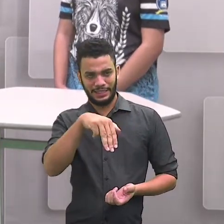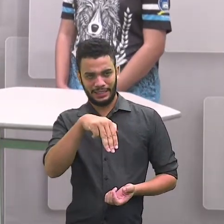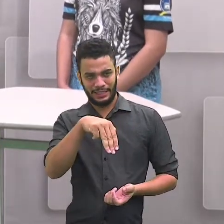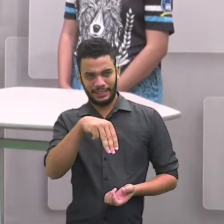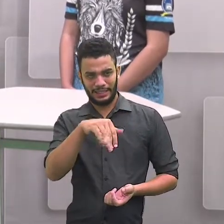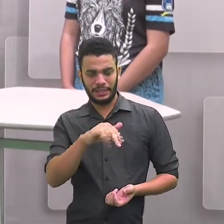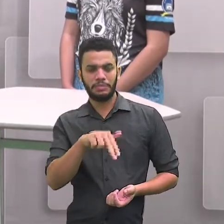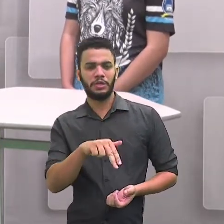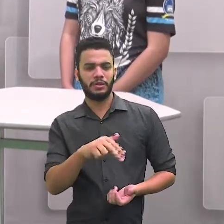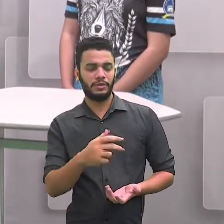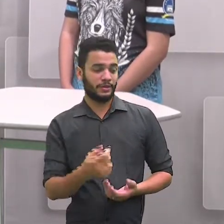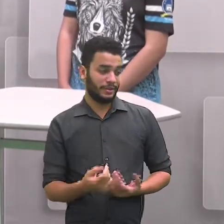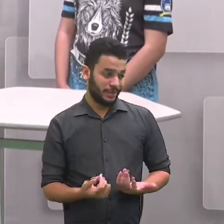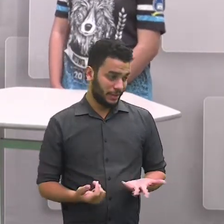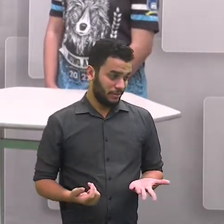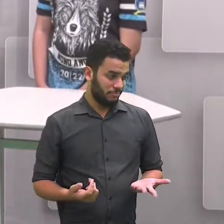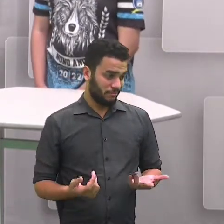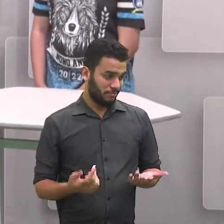Então,